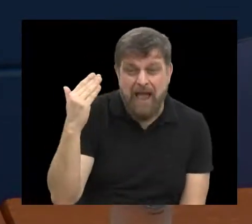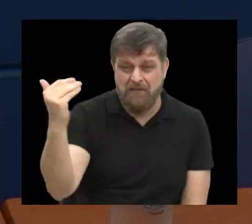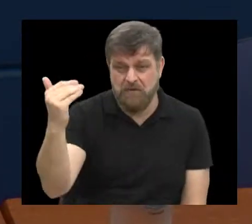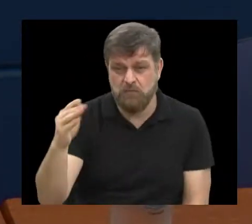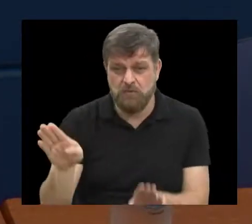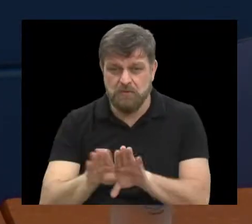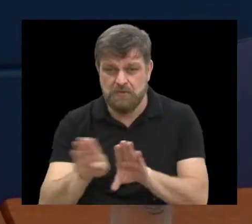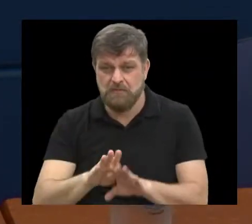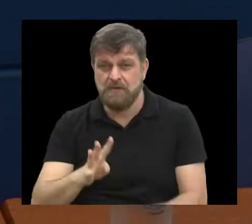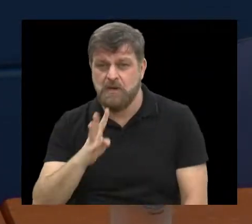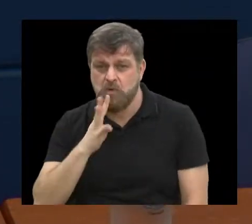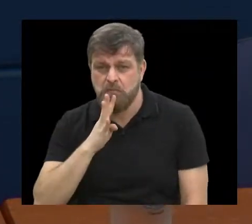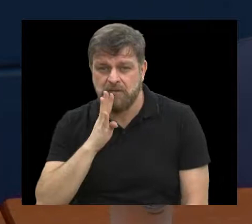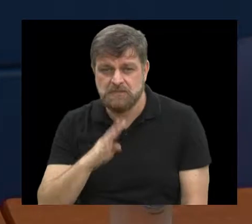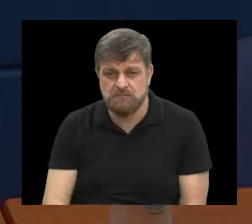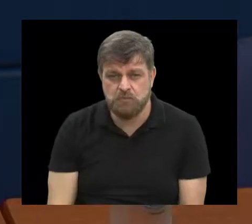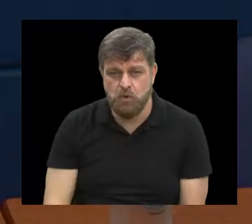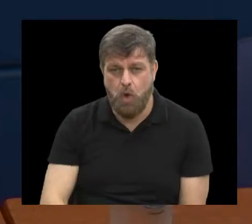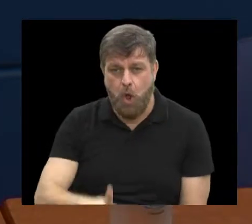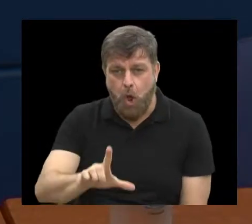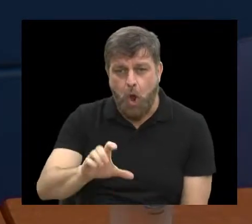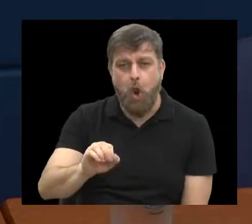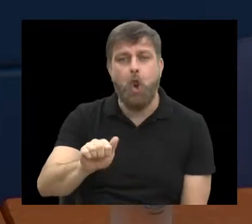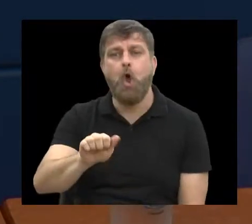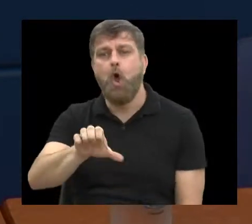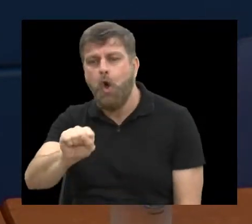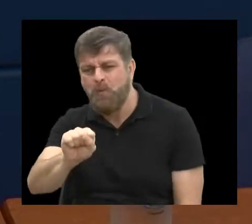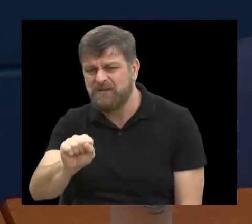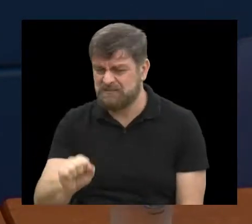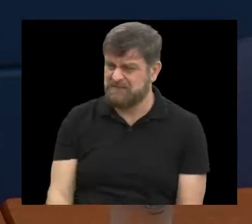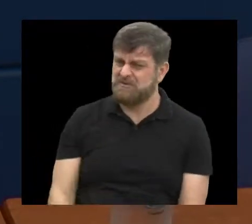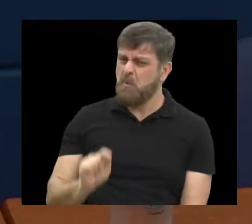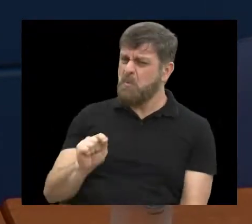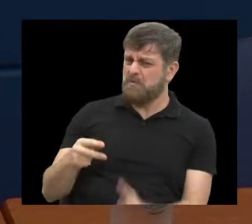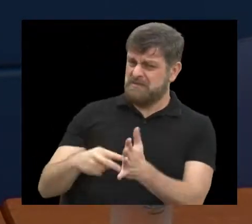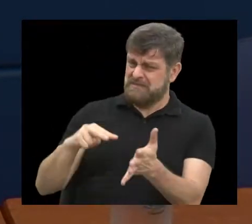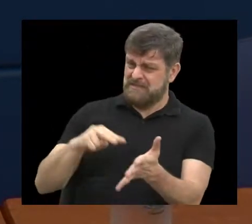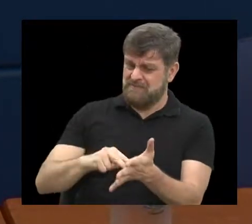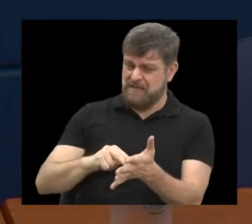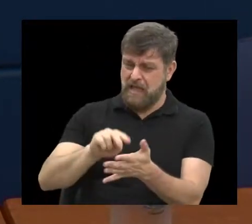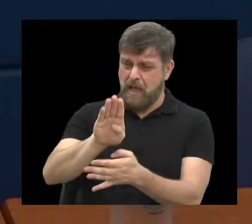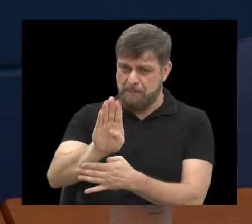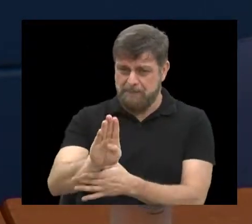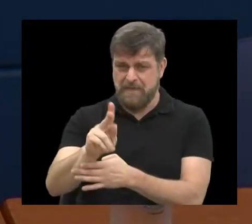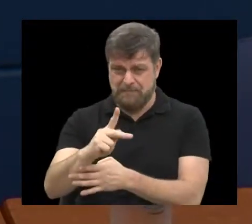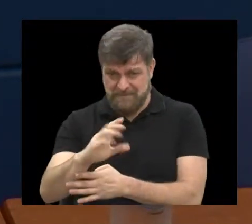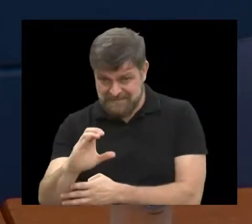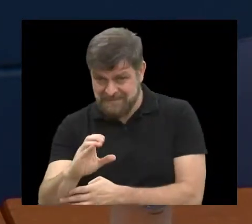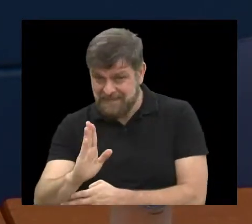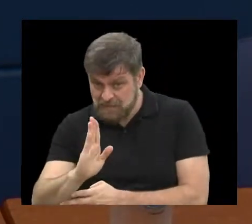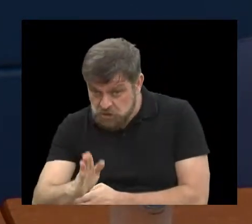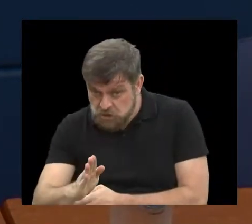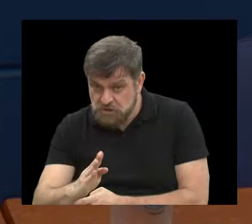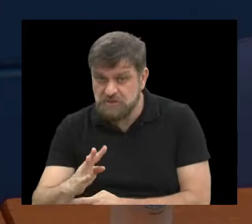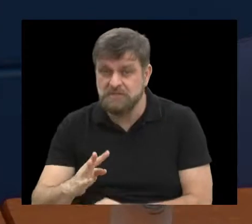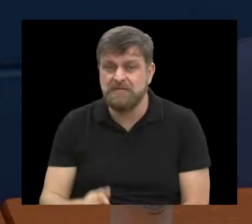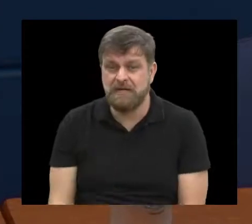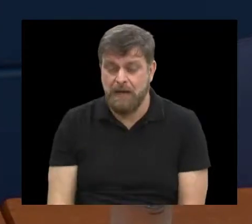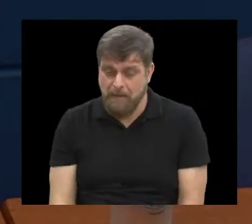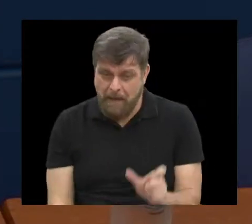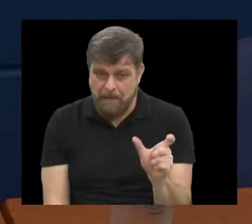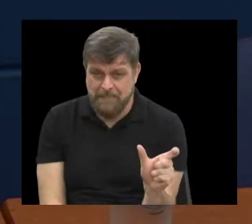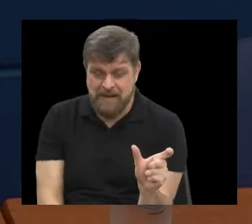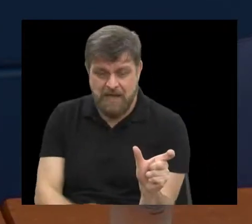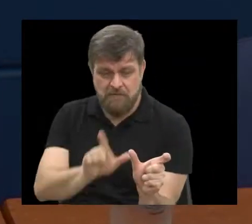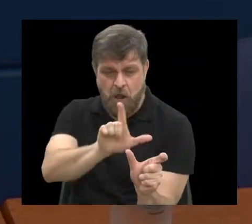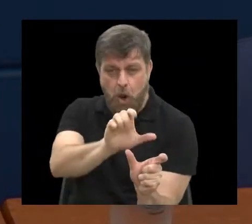ele também por LOAS, né? Então, às vezes, Mariana, BPC, o que é isso? Nunca ouvi falar, mas já ouviu falar do LOAS.